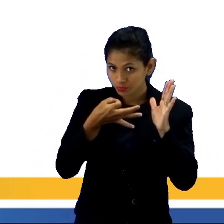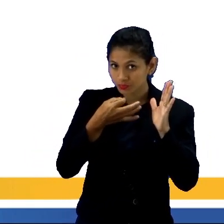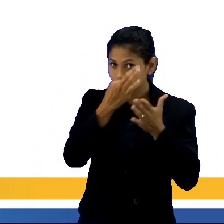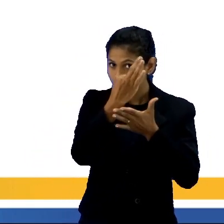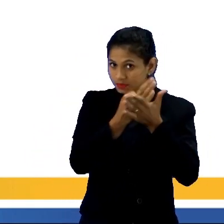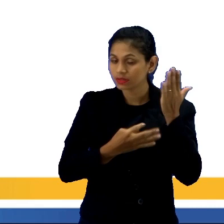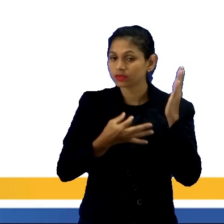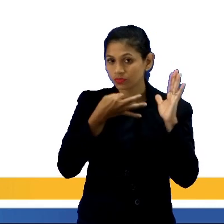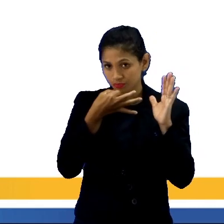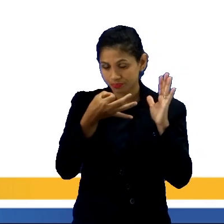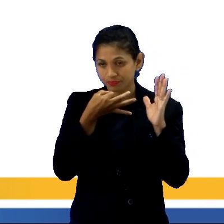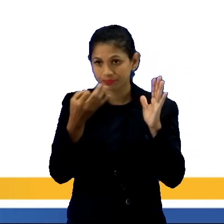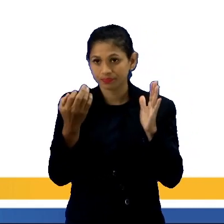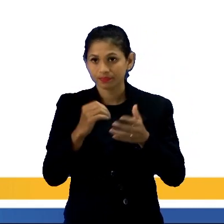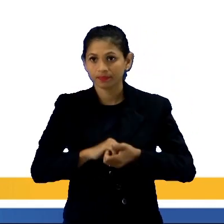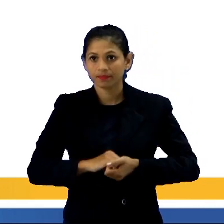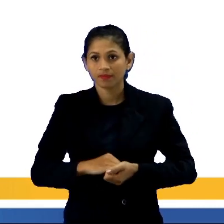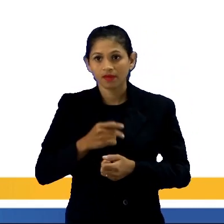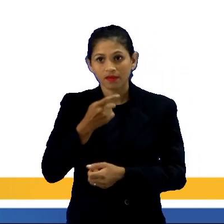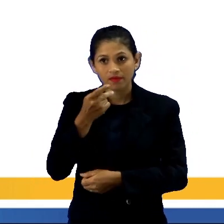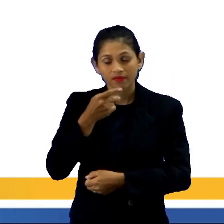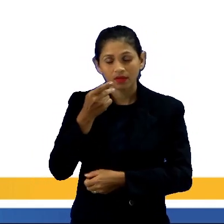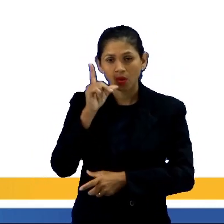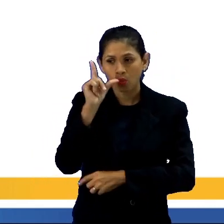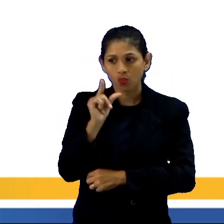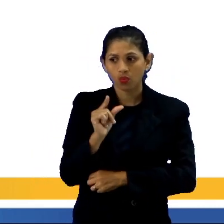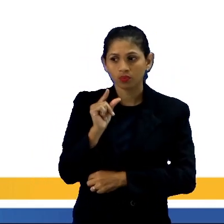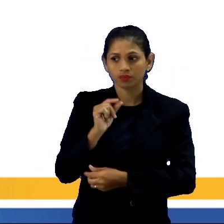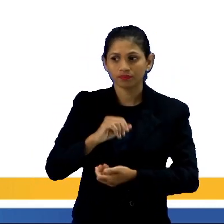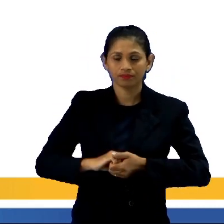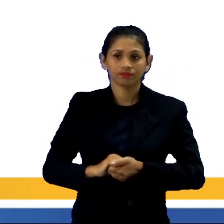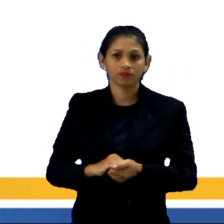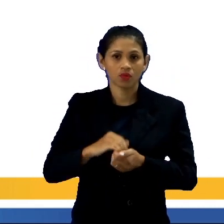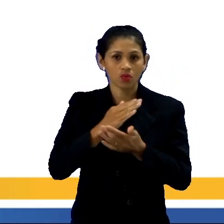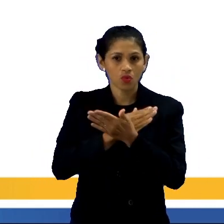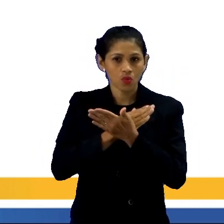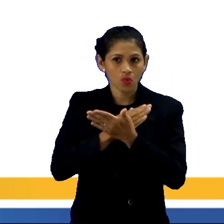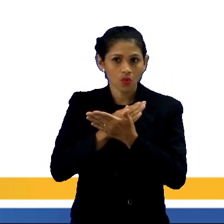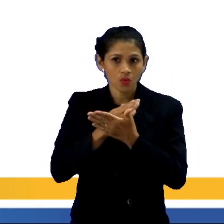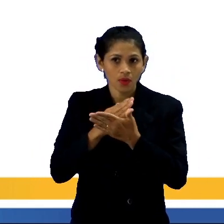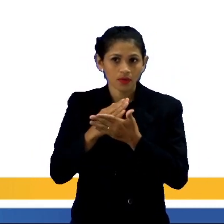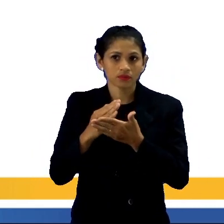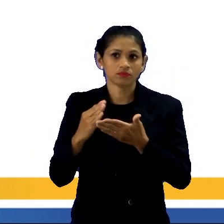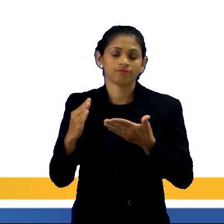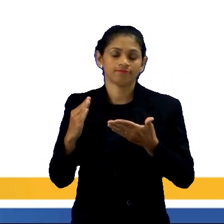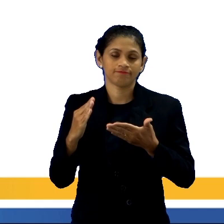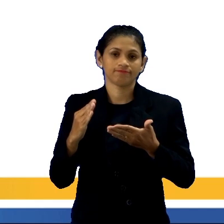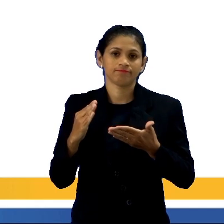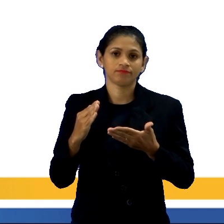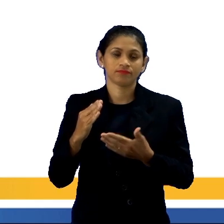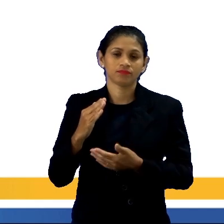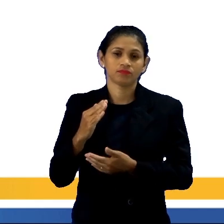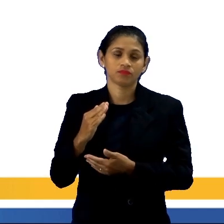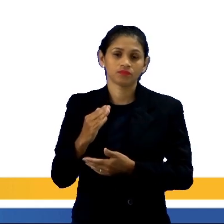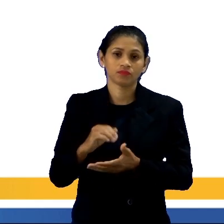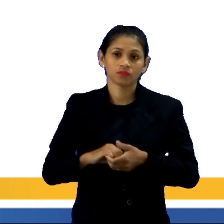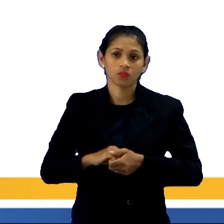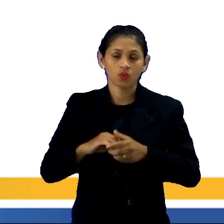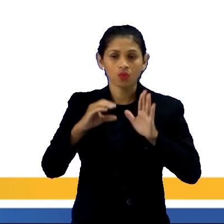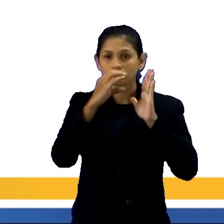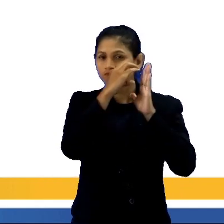bom? Vamos falar um pouco sobre a estrutura. No início, nos primeiros parágrafos, nós chamamos